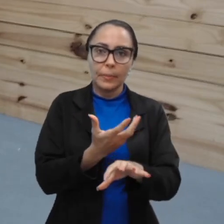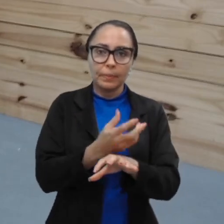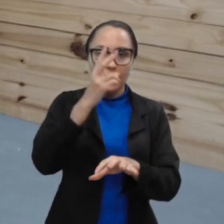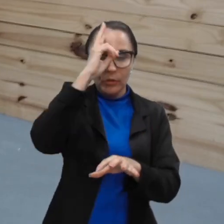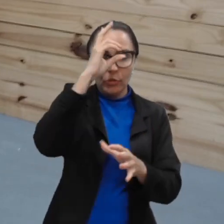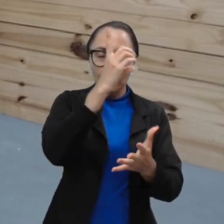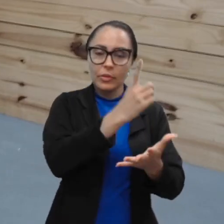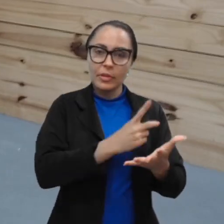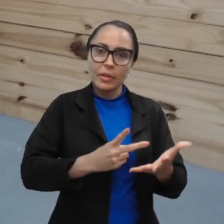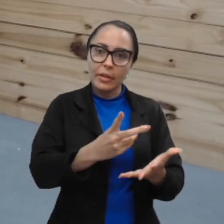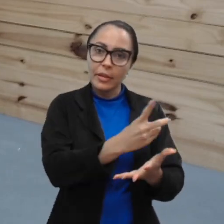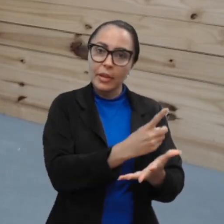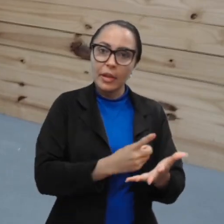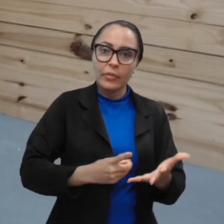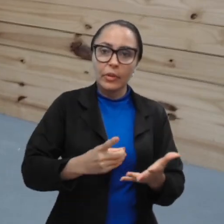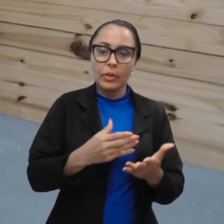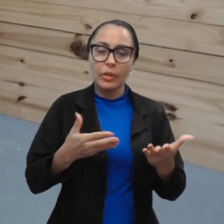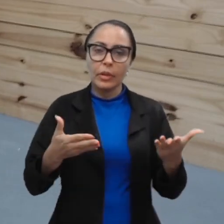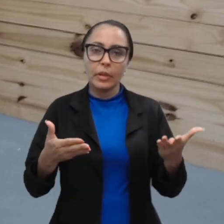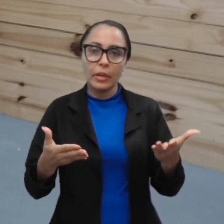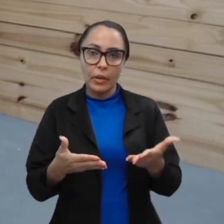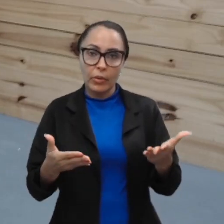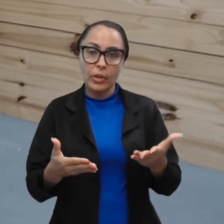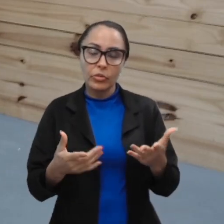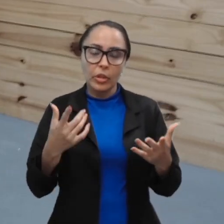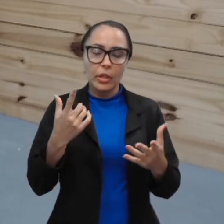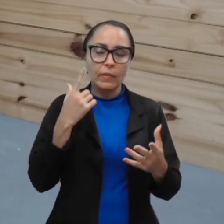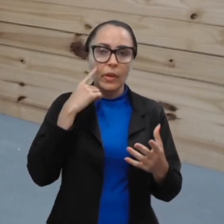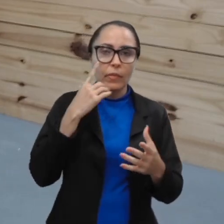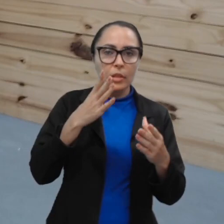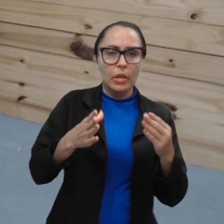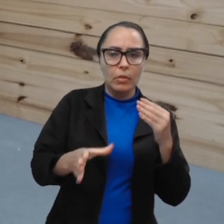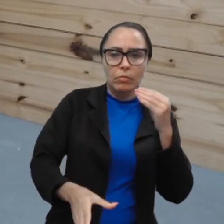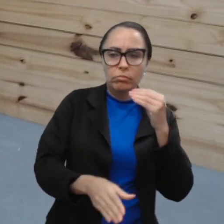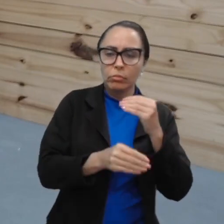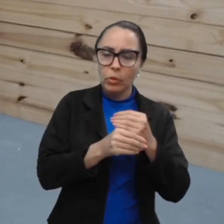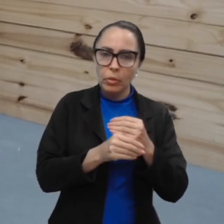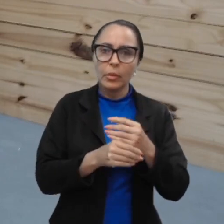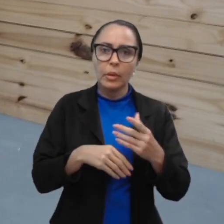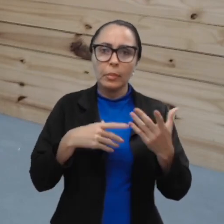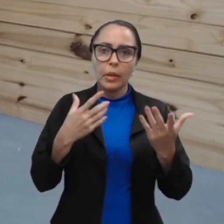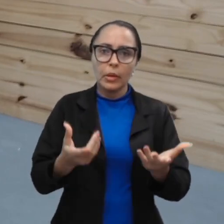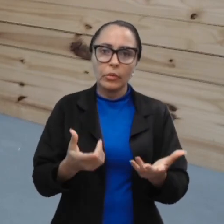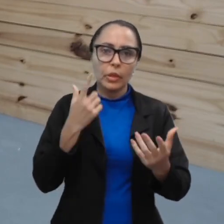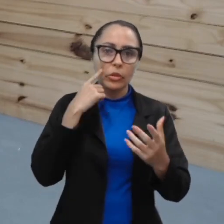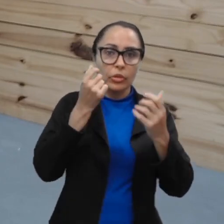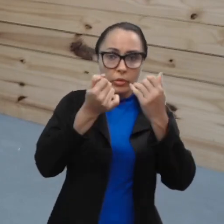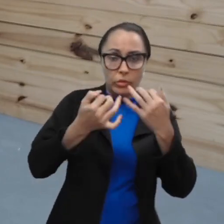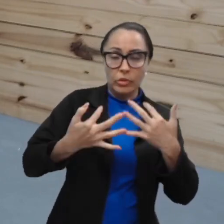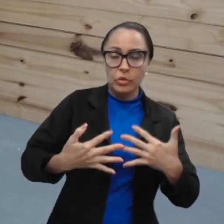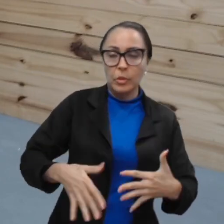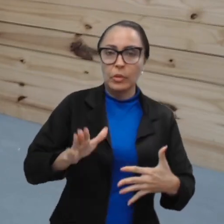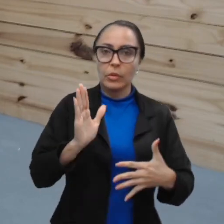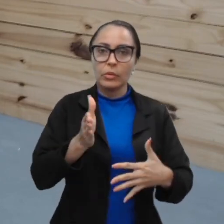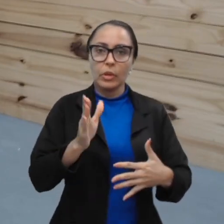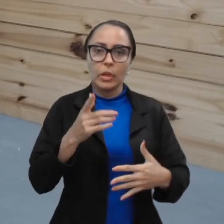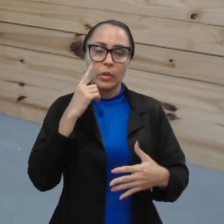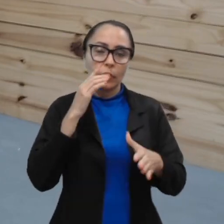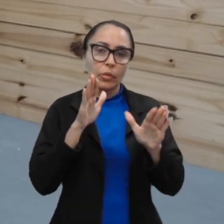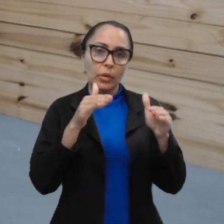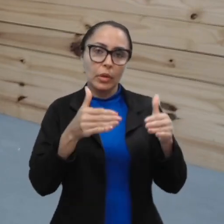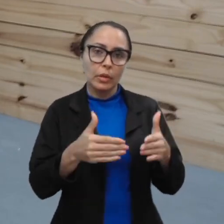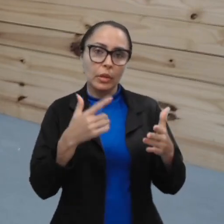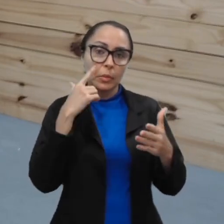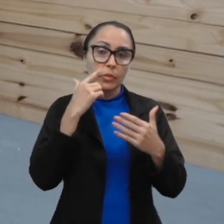Design Gráfico e a gente vai fazer um anexo, né, de tudo aquilo que a gente estudou no e-book, focando aqui um pouquinho